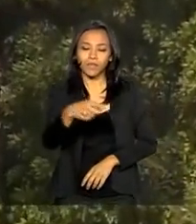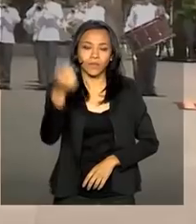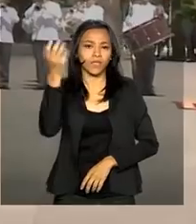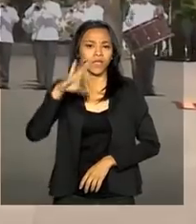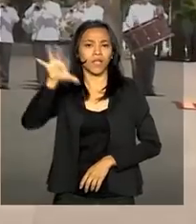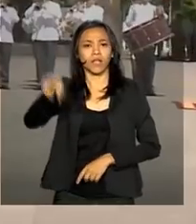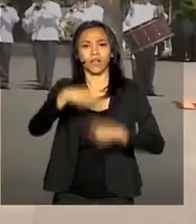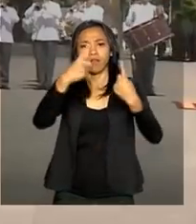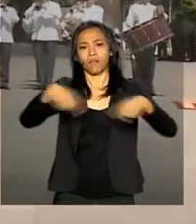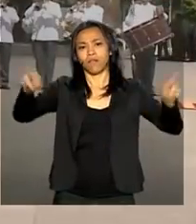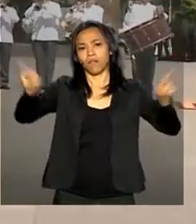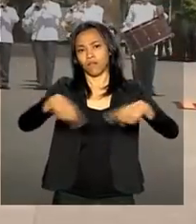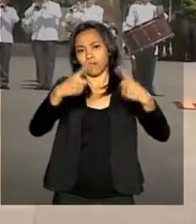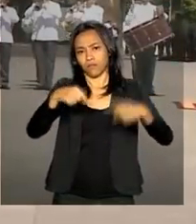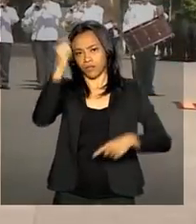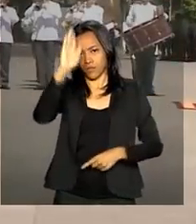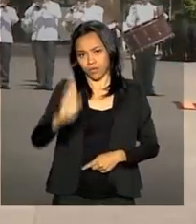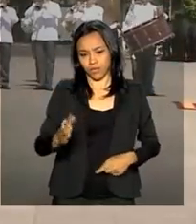nacional